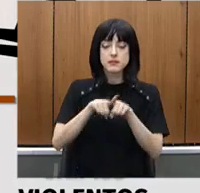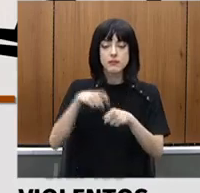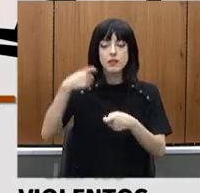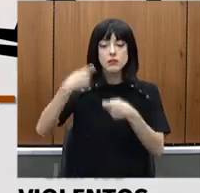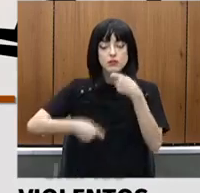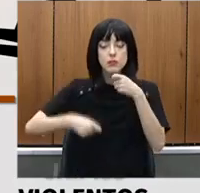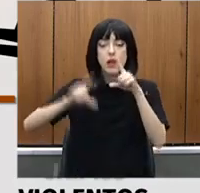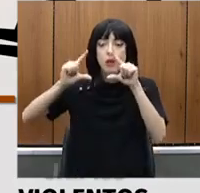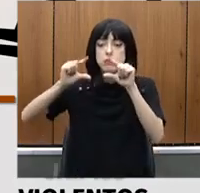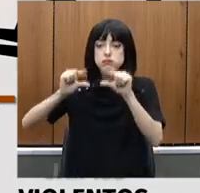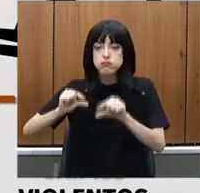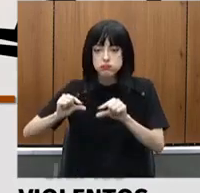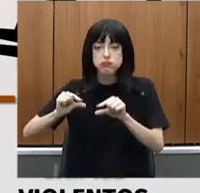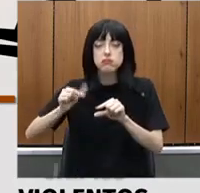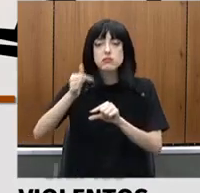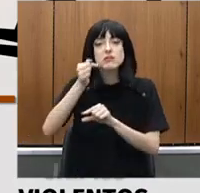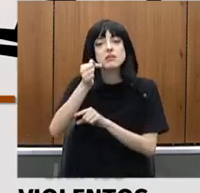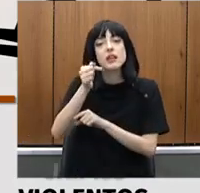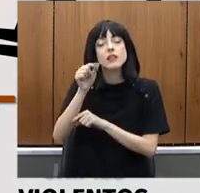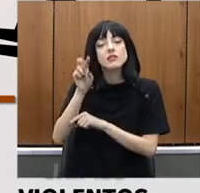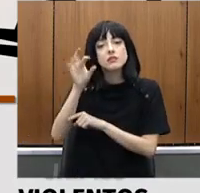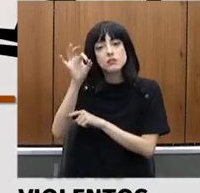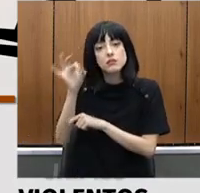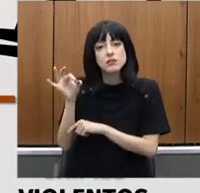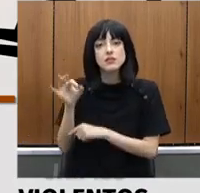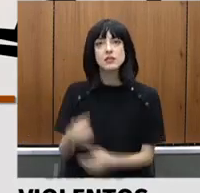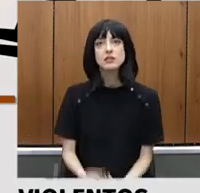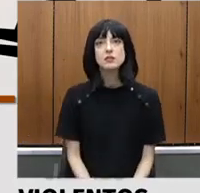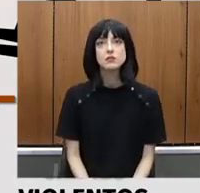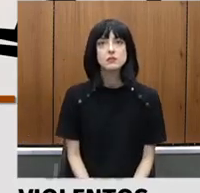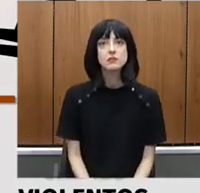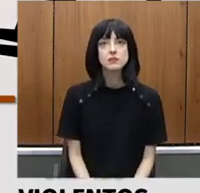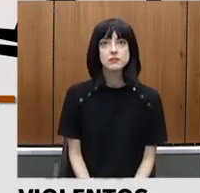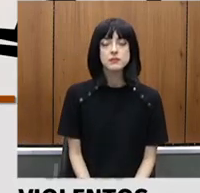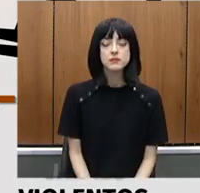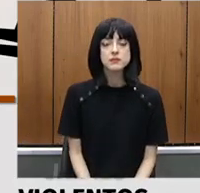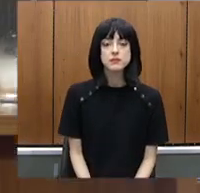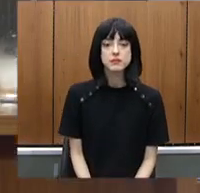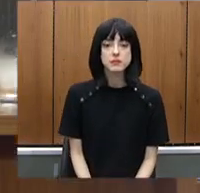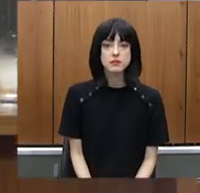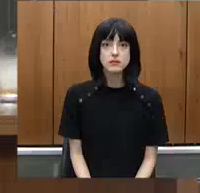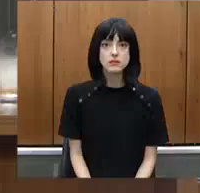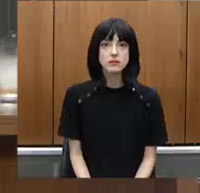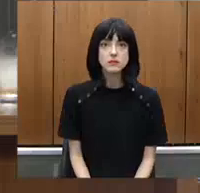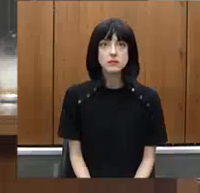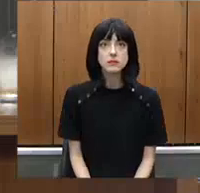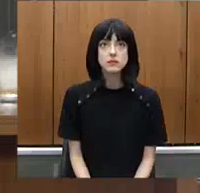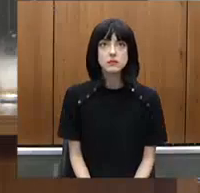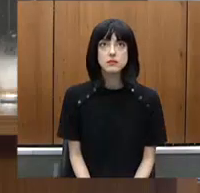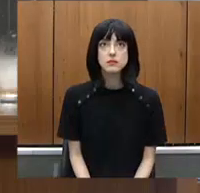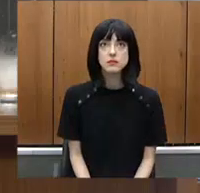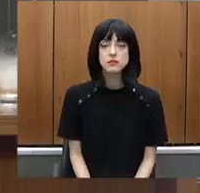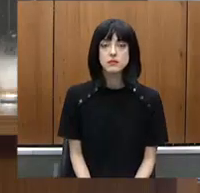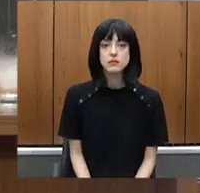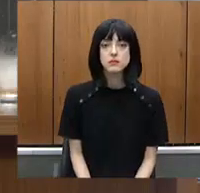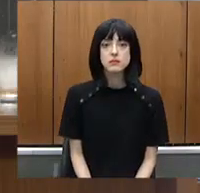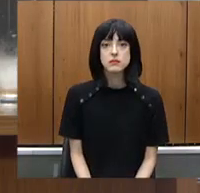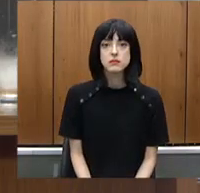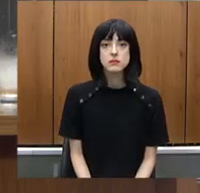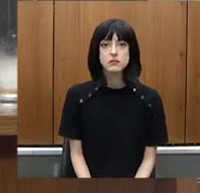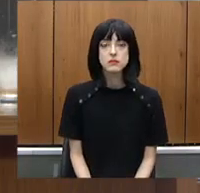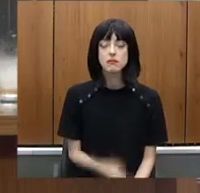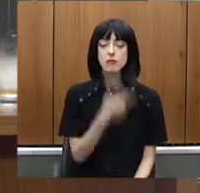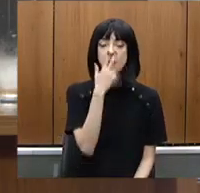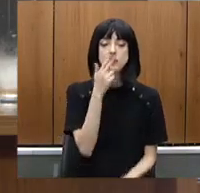7% e crimes violento também é uma redução de 6.5 dois significa dizer que a gente pode dizer pós pandemia